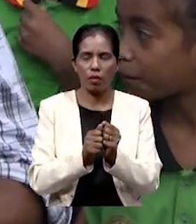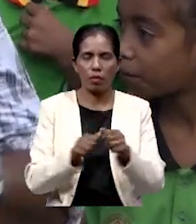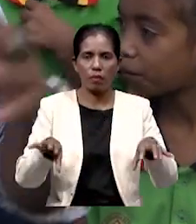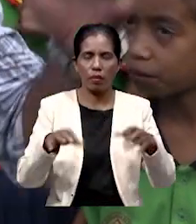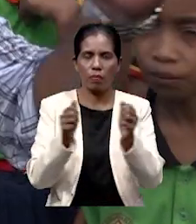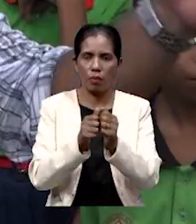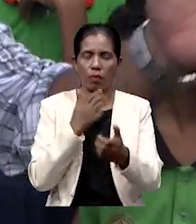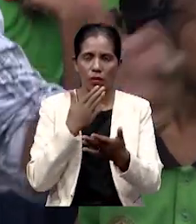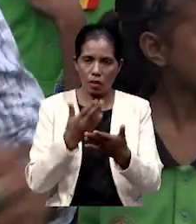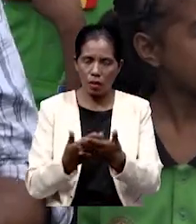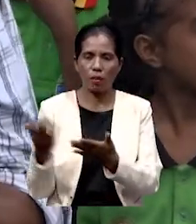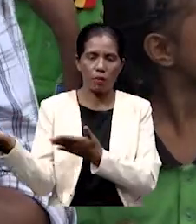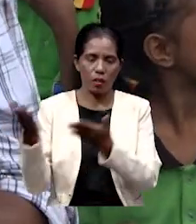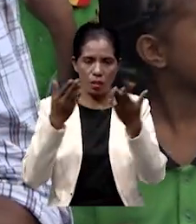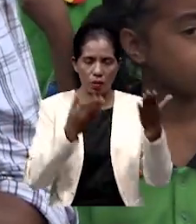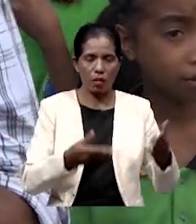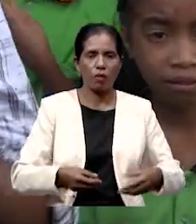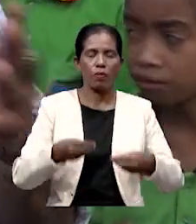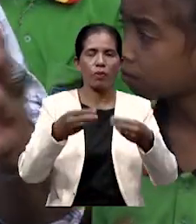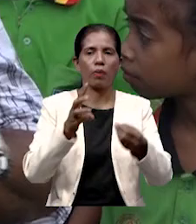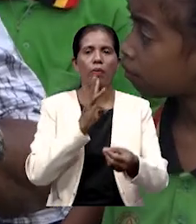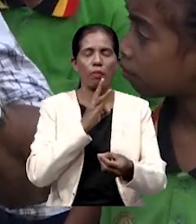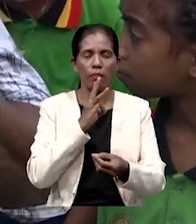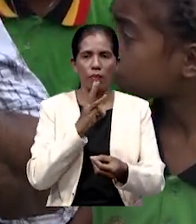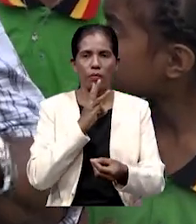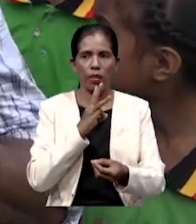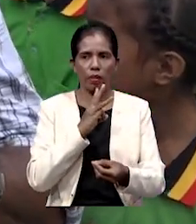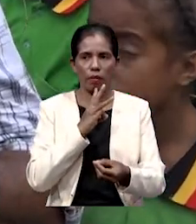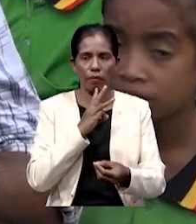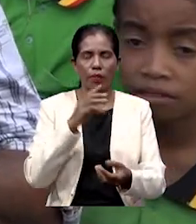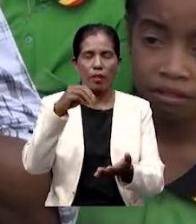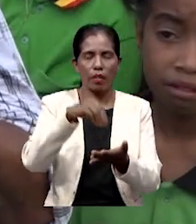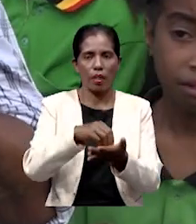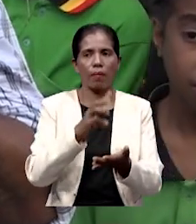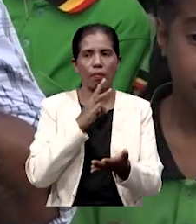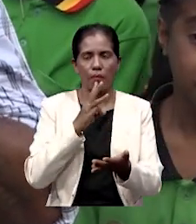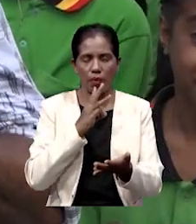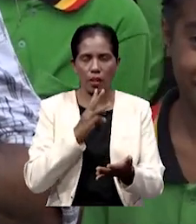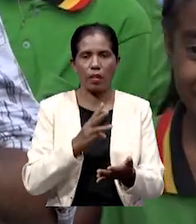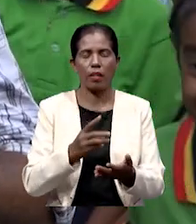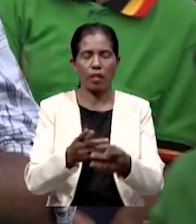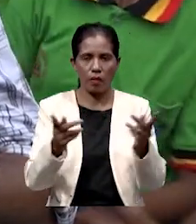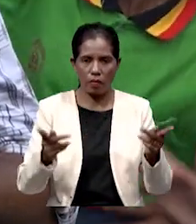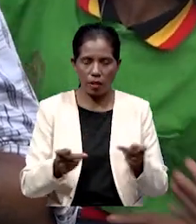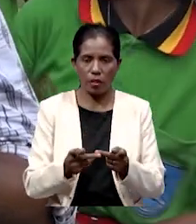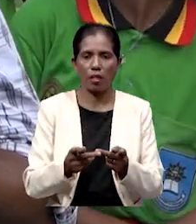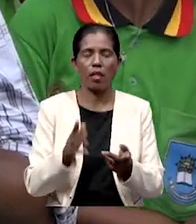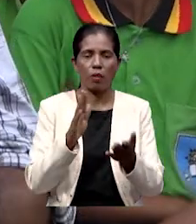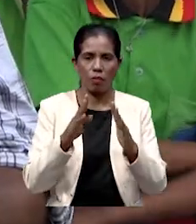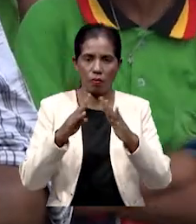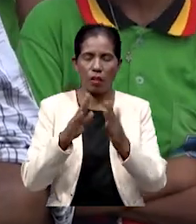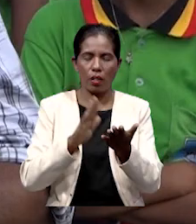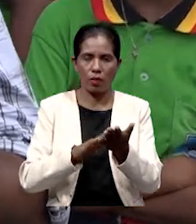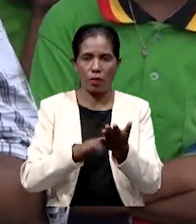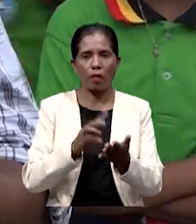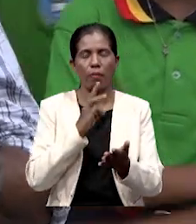nebele, se rebele, for ajuda a monta instalação B. Ba fatin sirre be ke besira